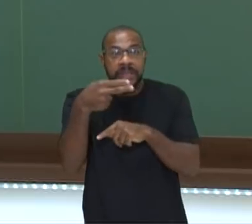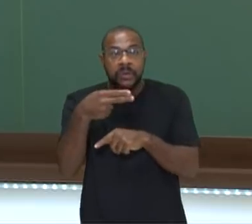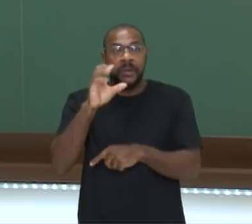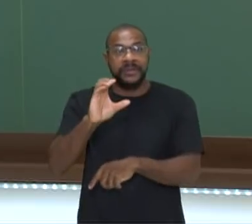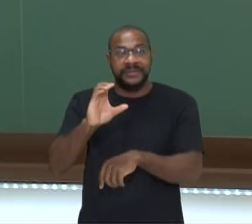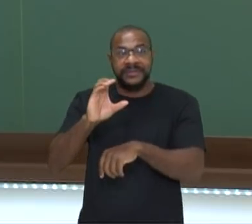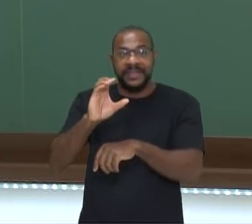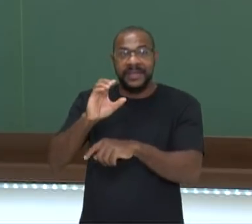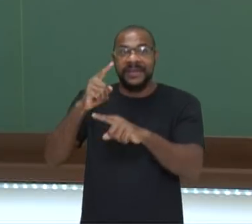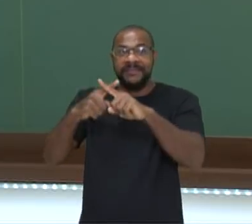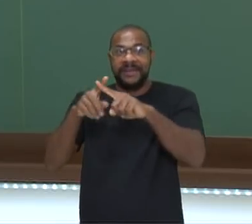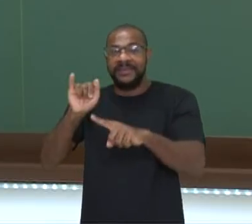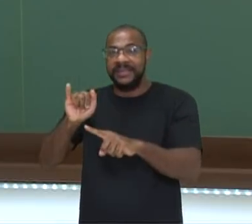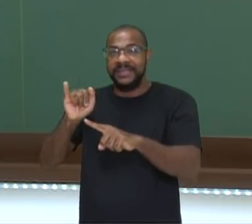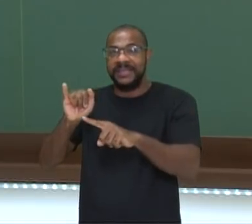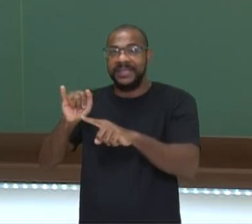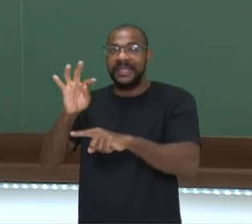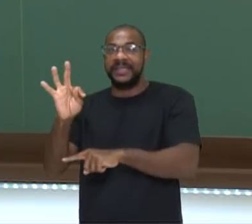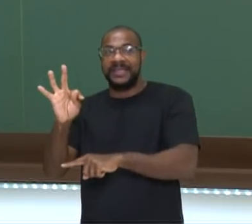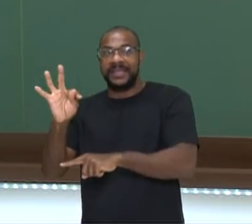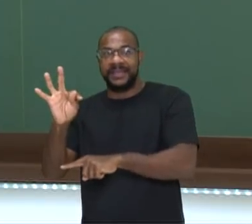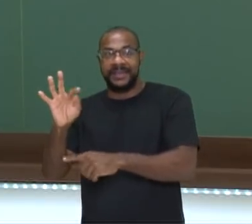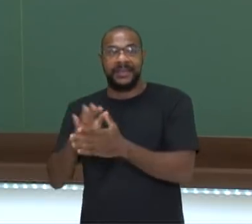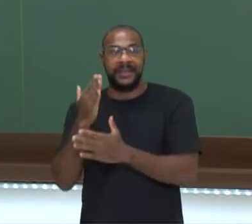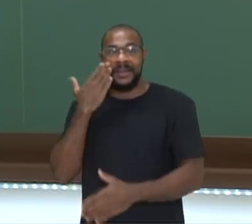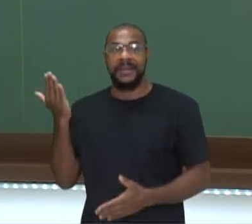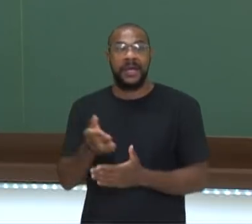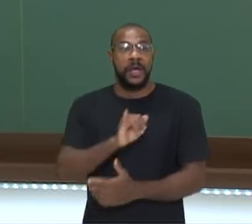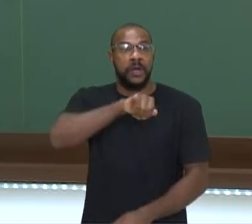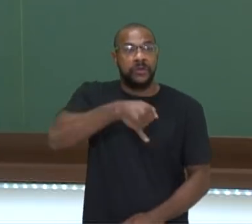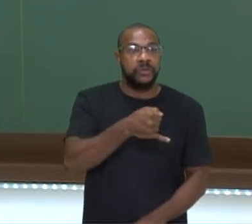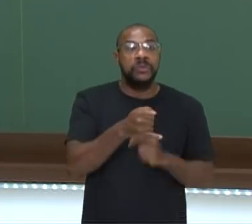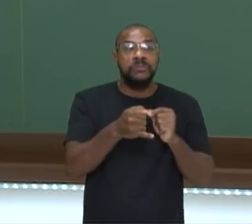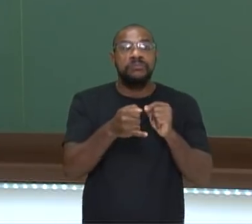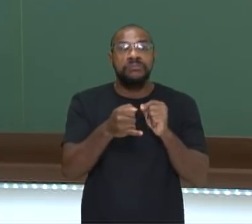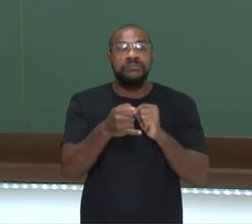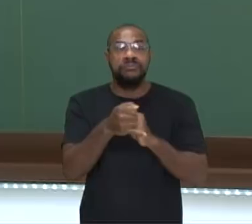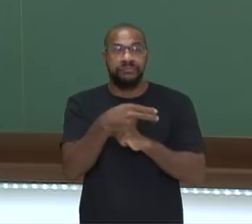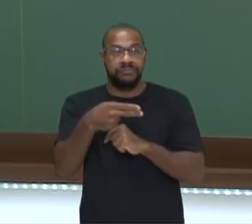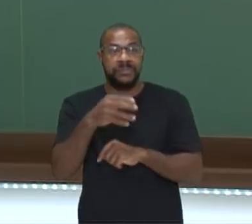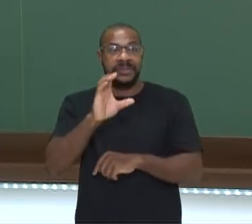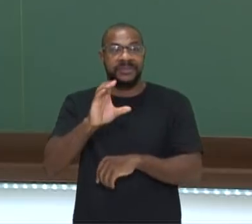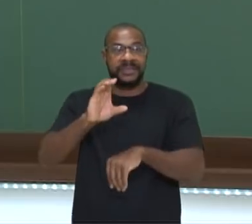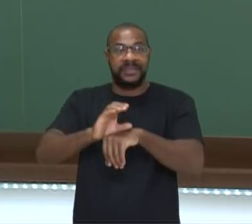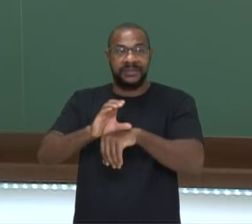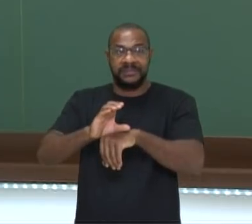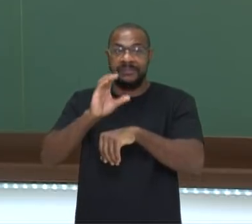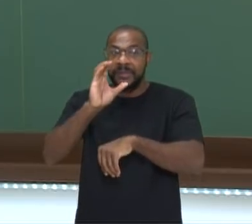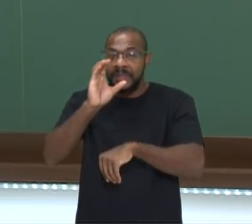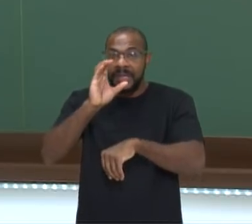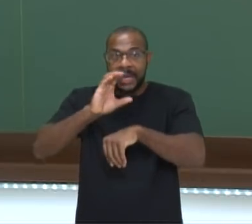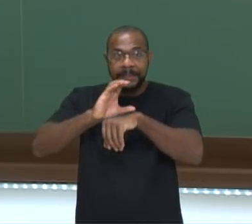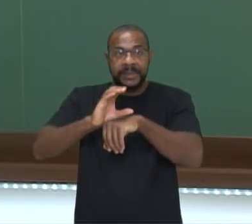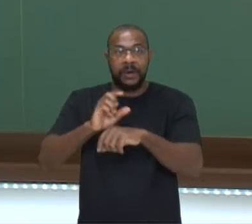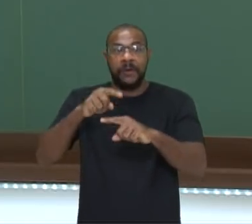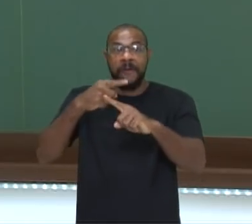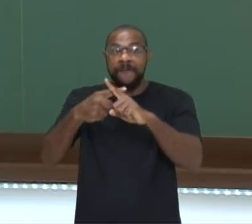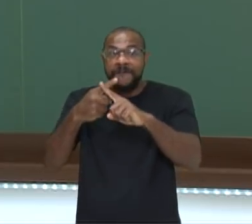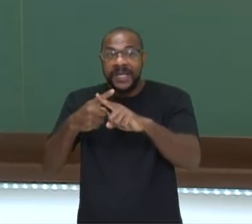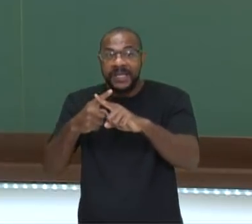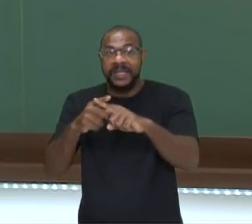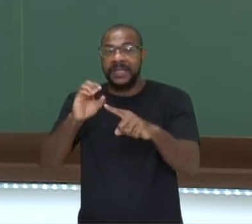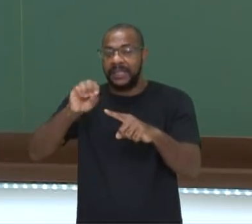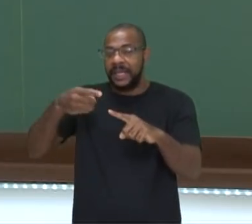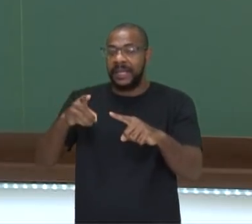tempo 5. 6 centésimos vezes 5 vai dar 3/10 do capital. Então a gente sabe que o juro